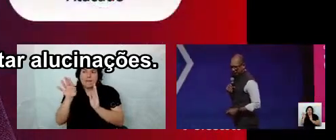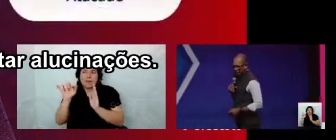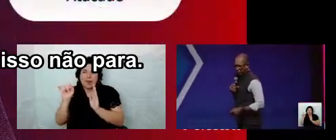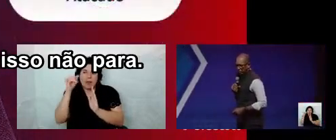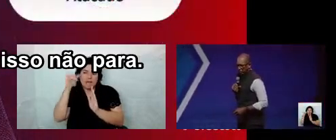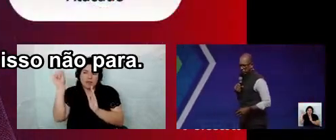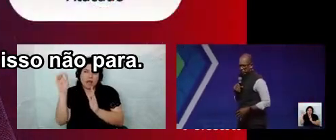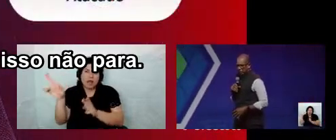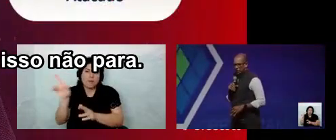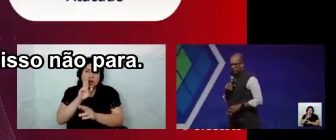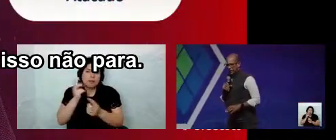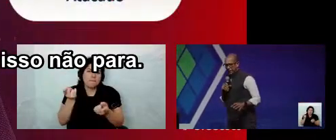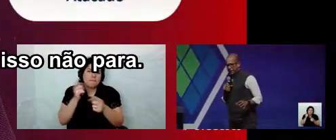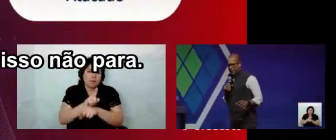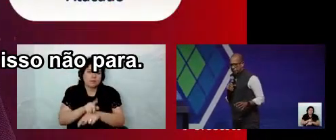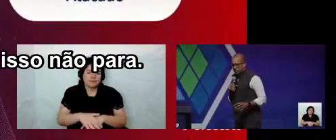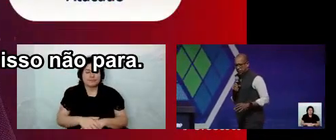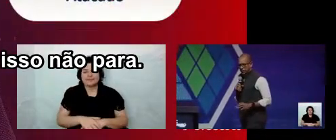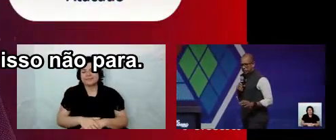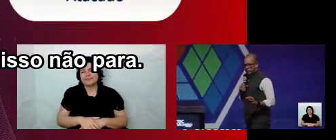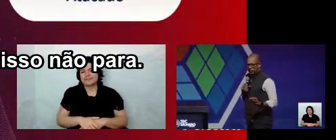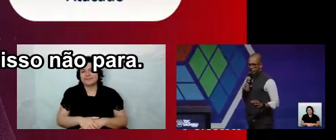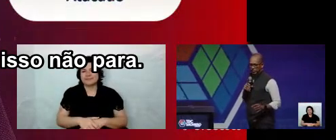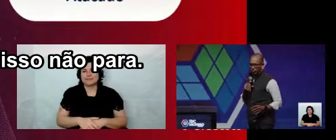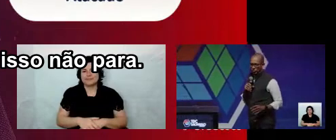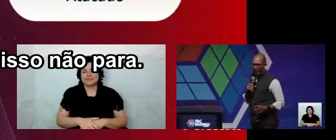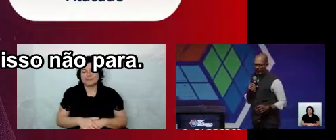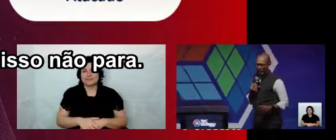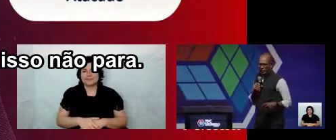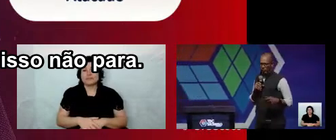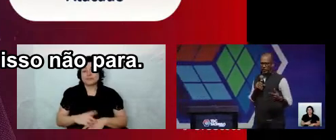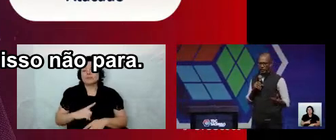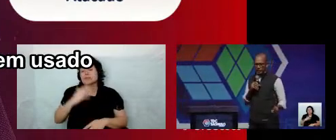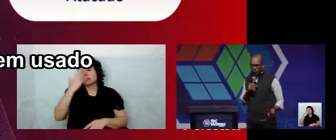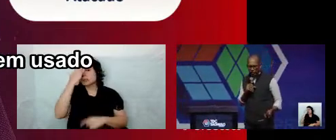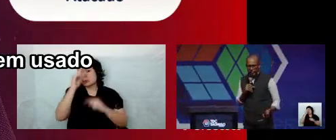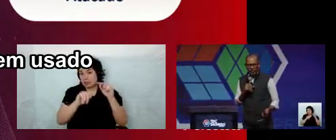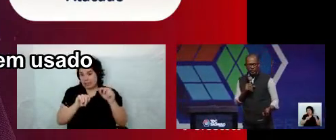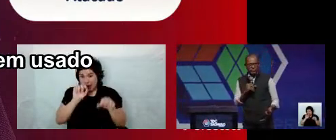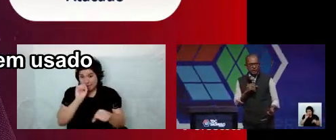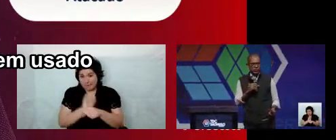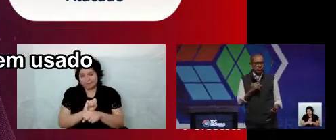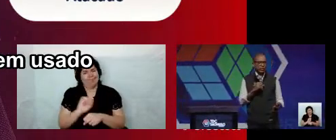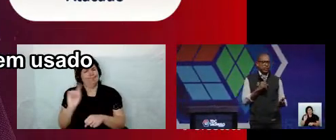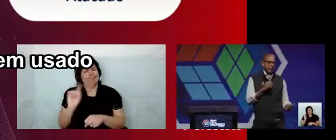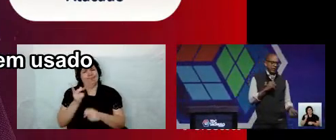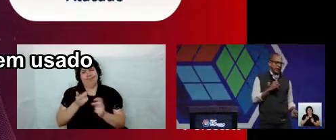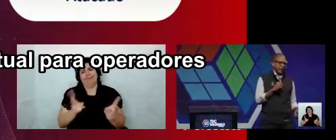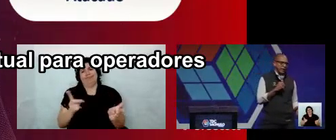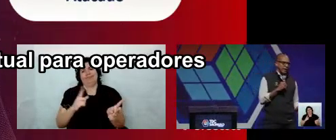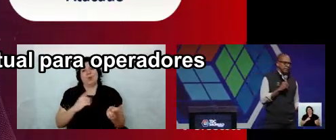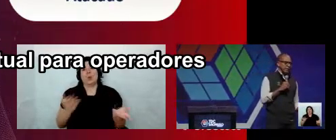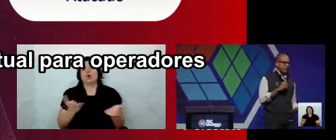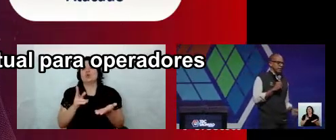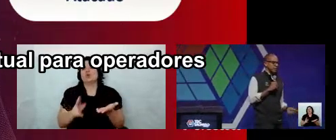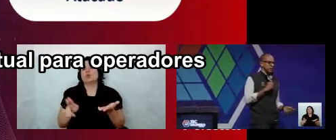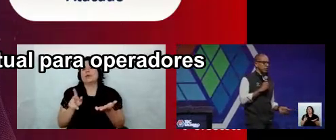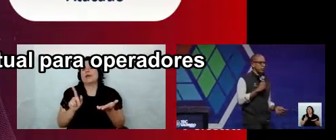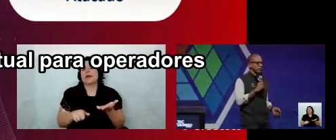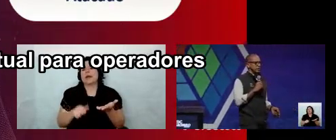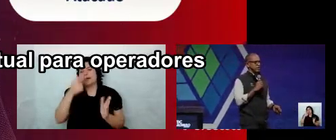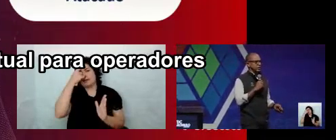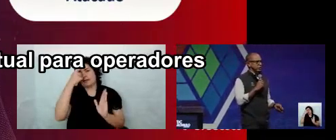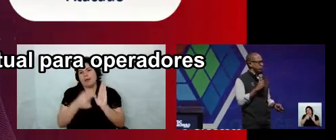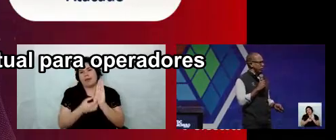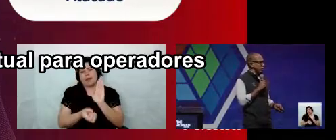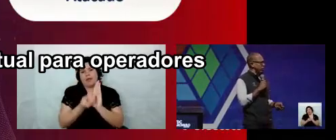alucinações. Bom, e aqui a gente entende que isso não para, né? Então, aqui a gente hoje já tem usado IA generativa aqui